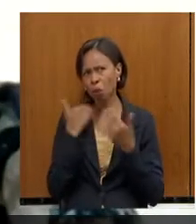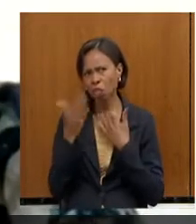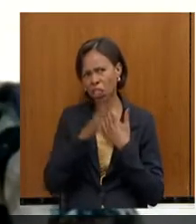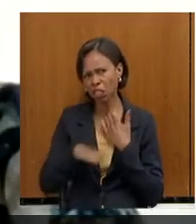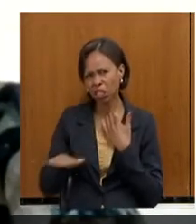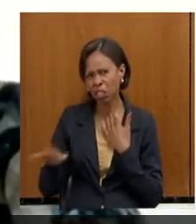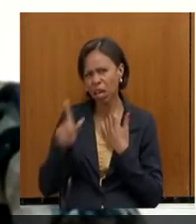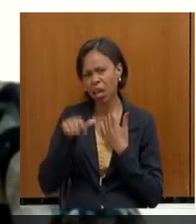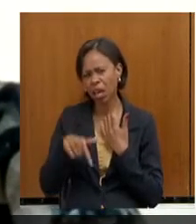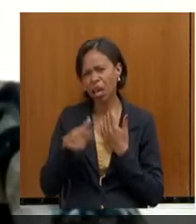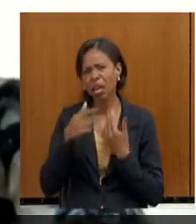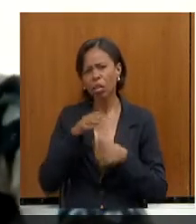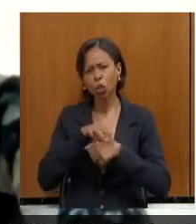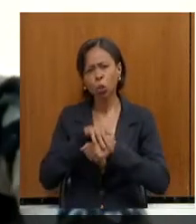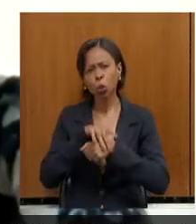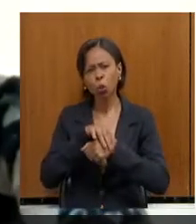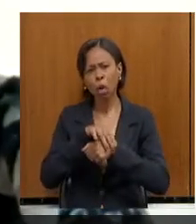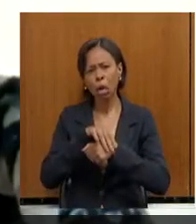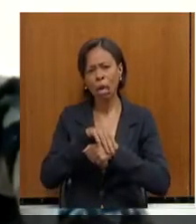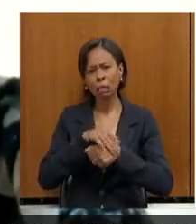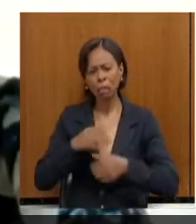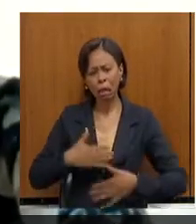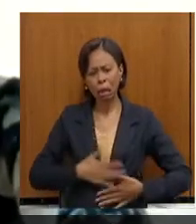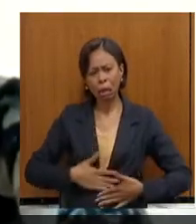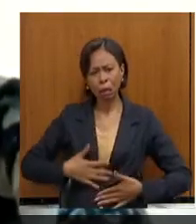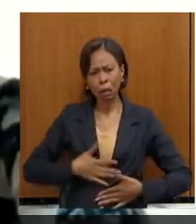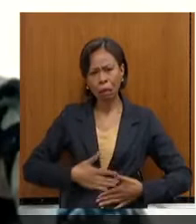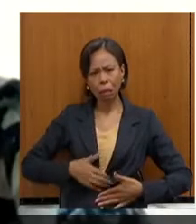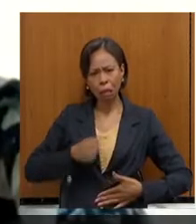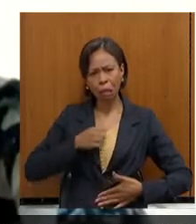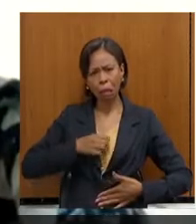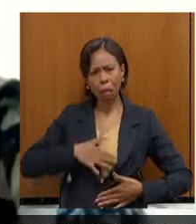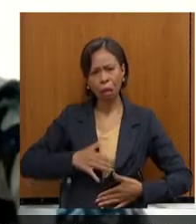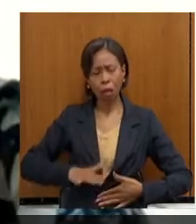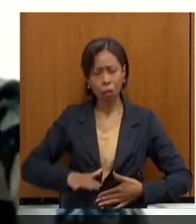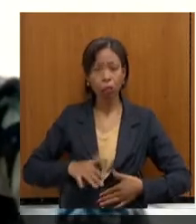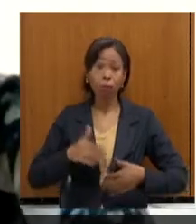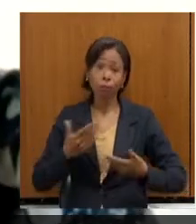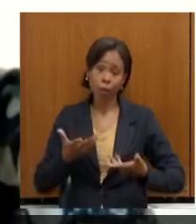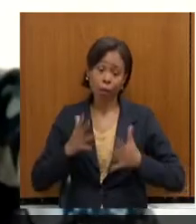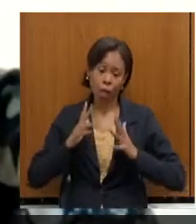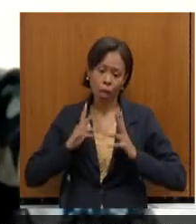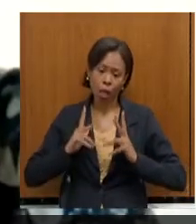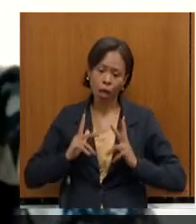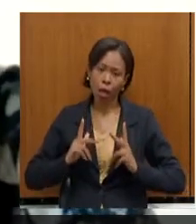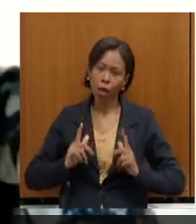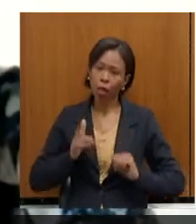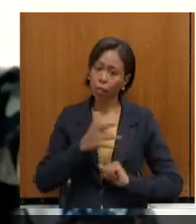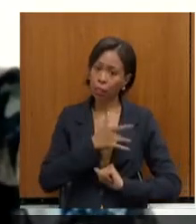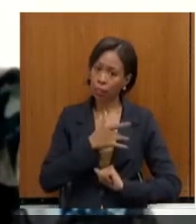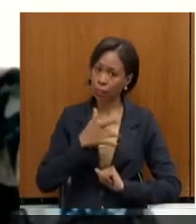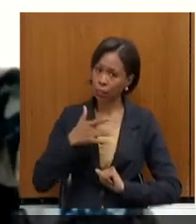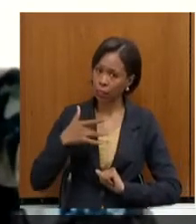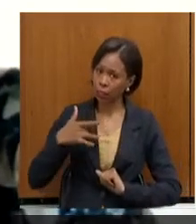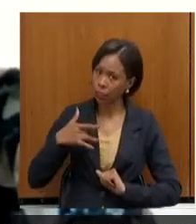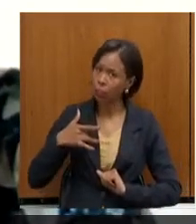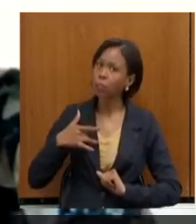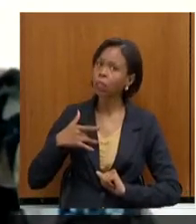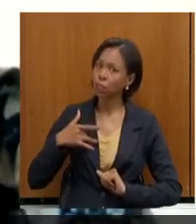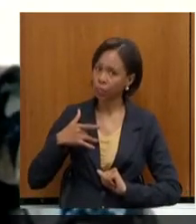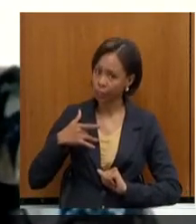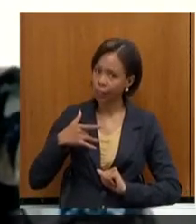então caneamento é o investimento mais eficiente que a gente pode ter em saúde é para cada um real em